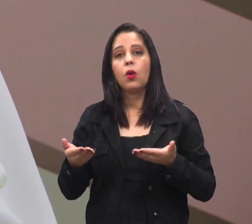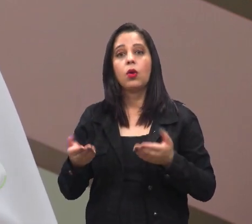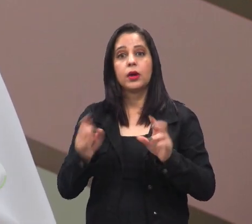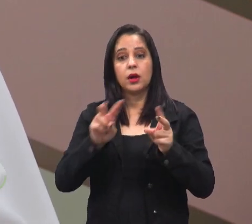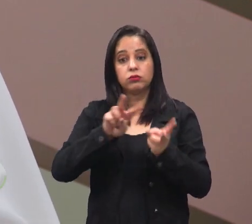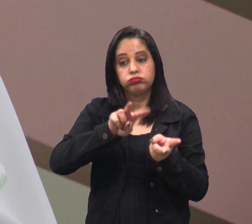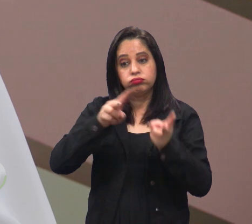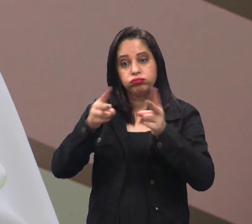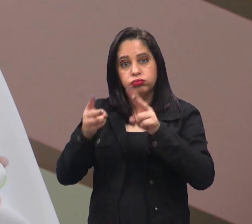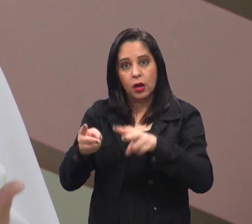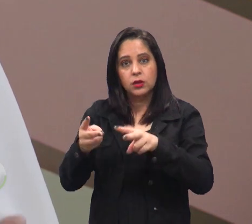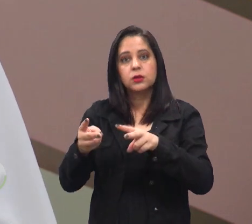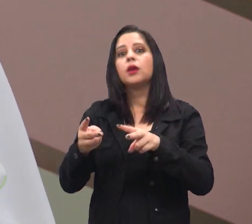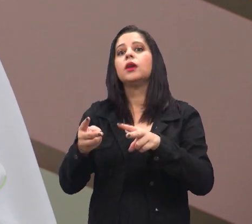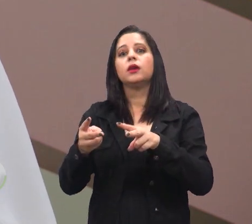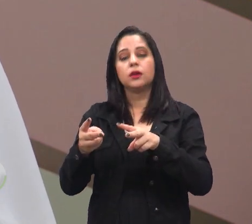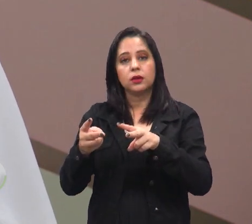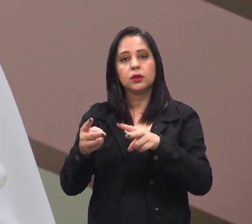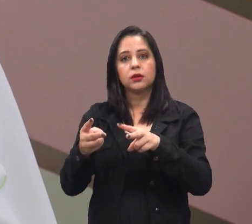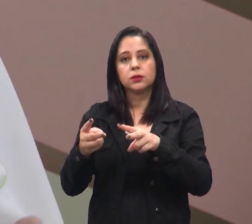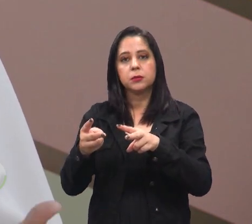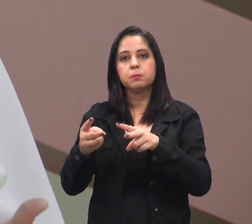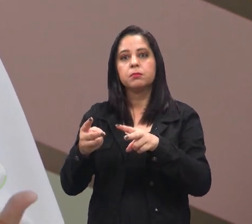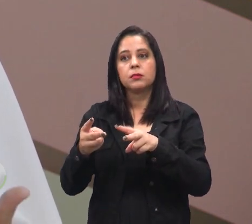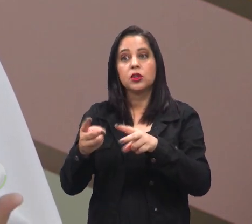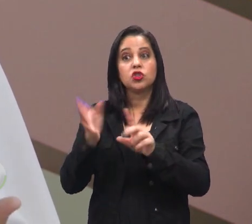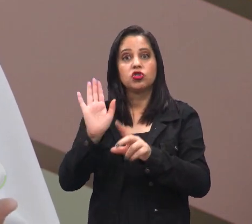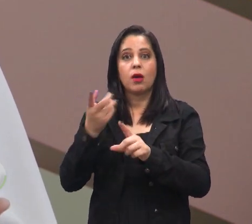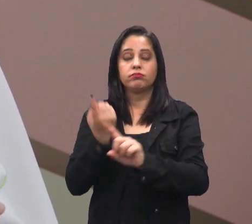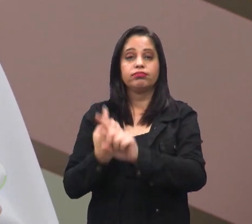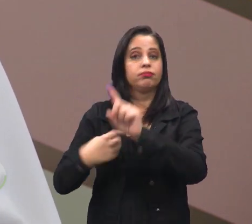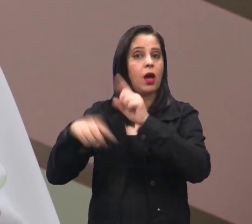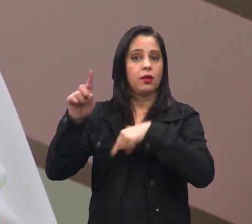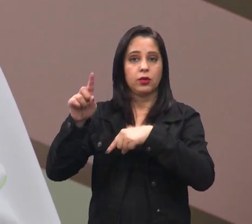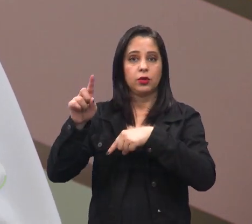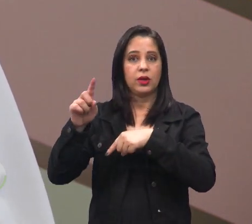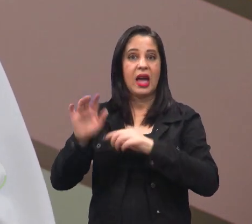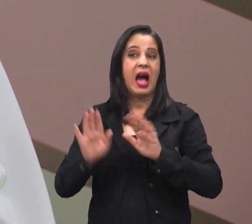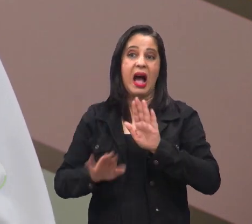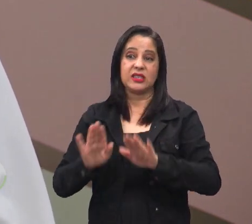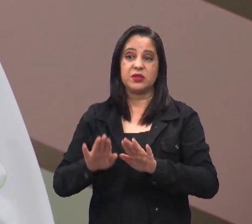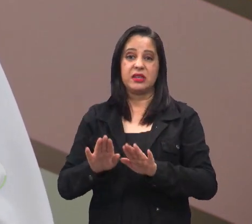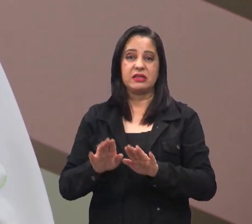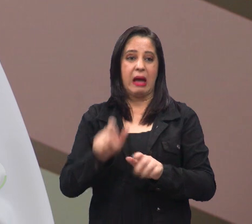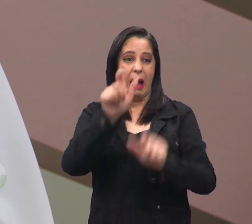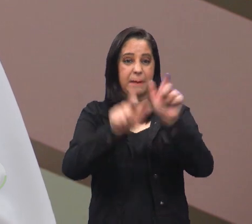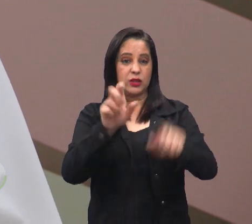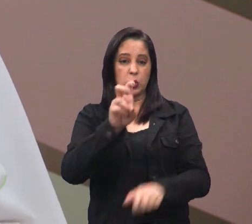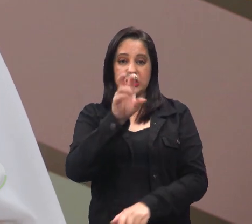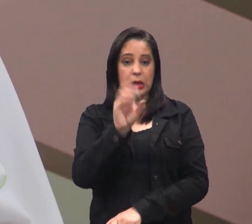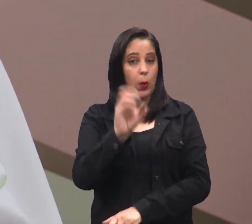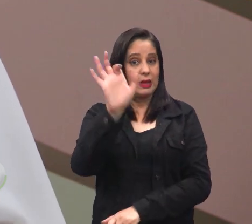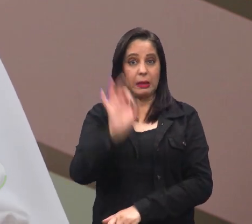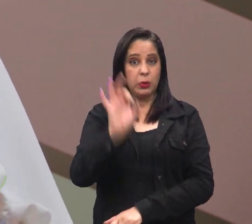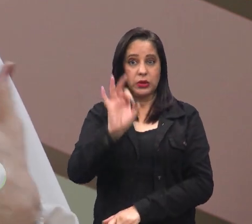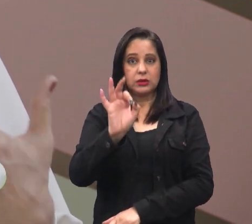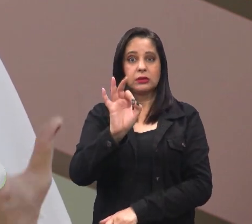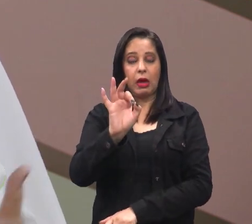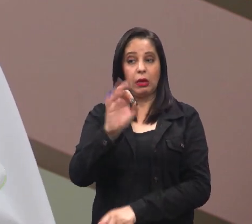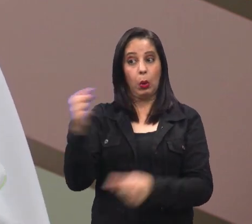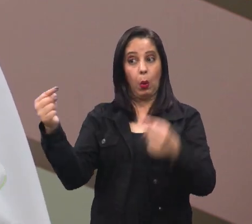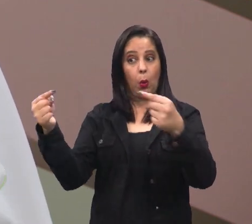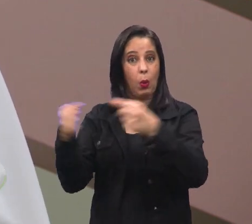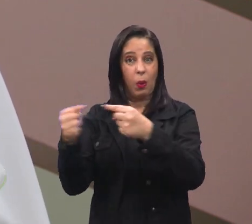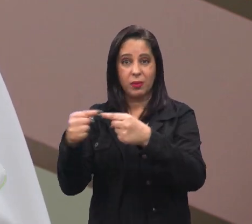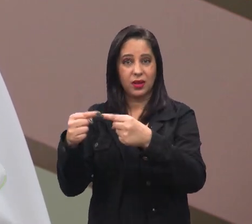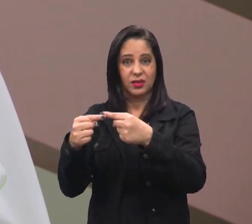É muito comum a gente fazer o transplante de medula óssea com pacientes que são 50% compatíveis. Ou, se você não encontrar